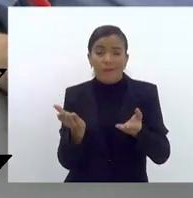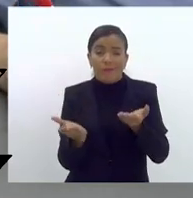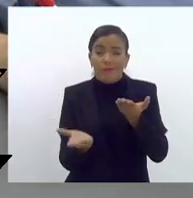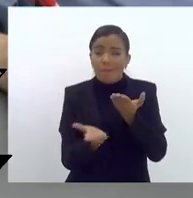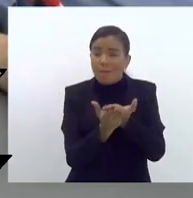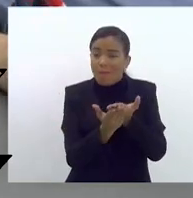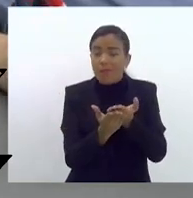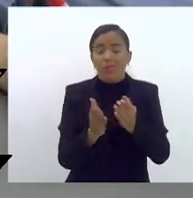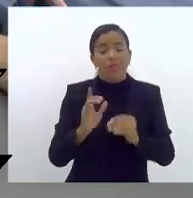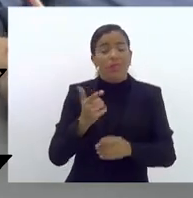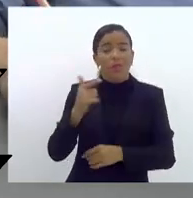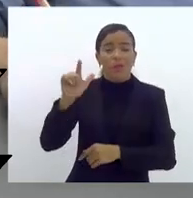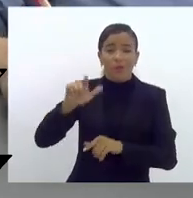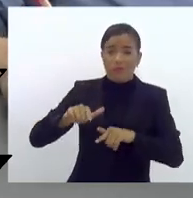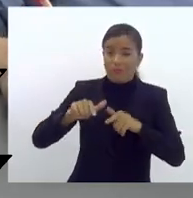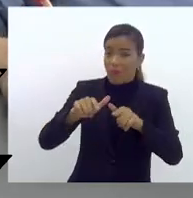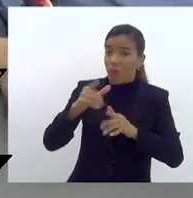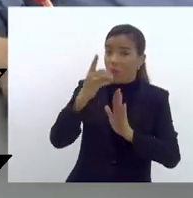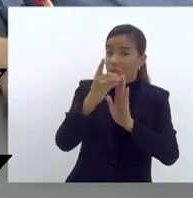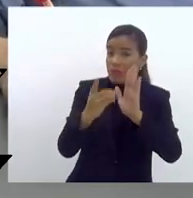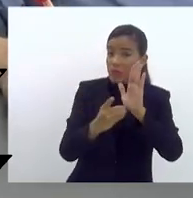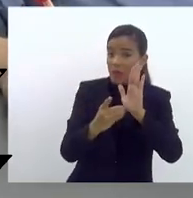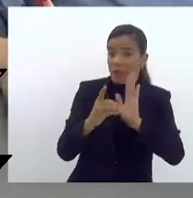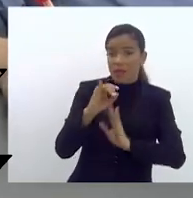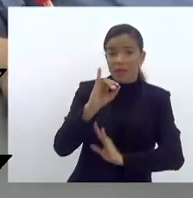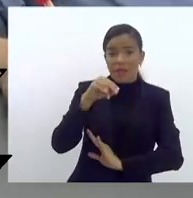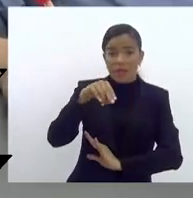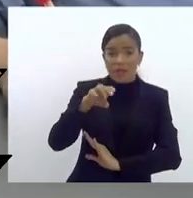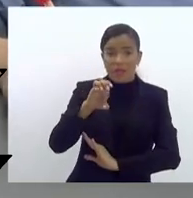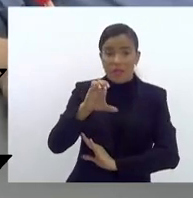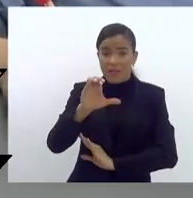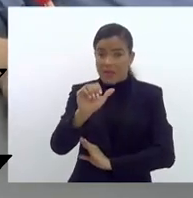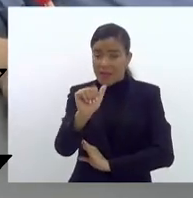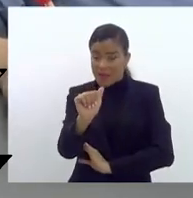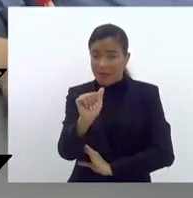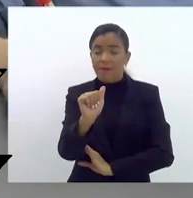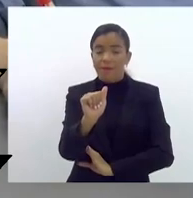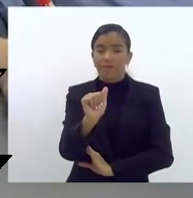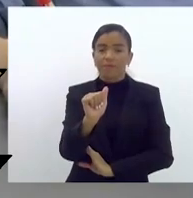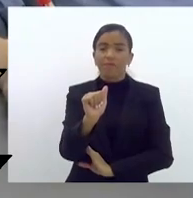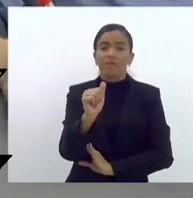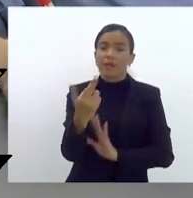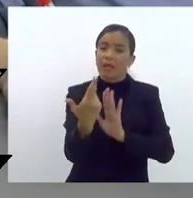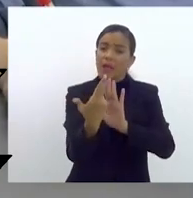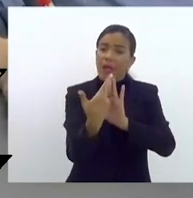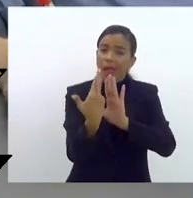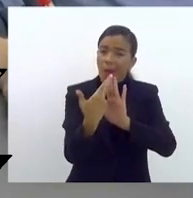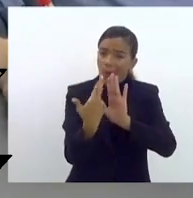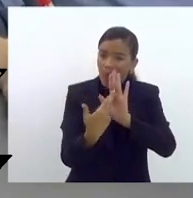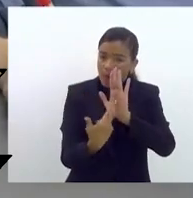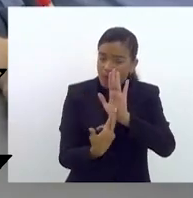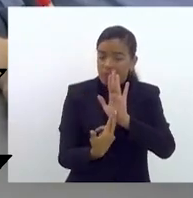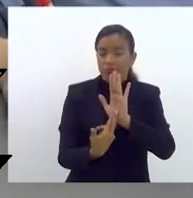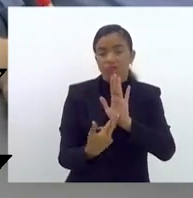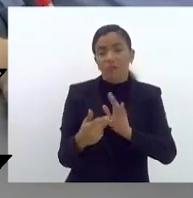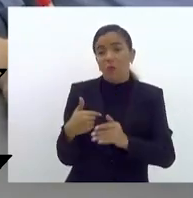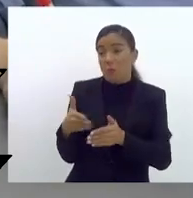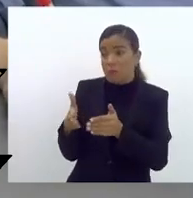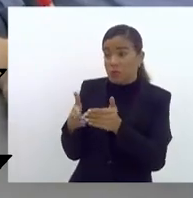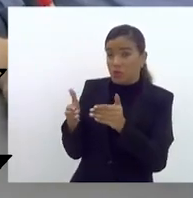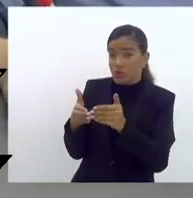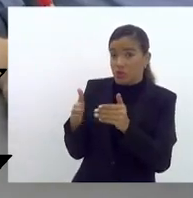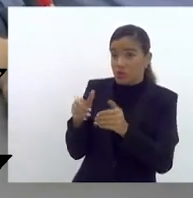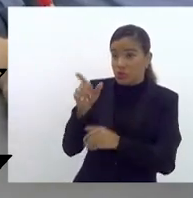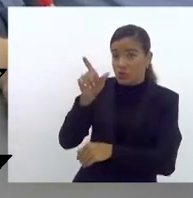um decreto um decreto do Enéa que regulamentou isso inclusive foi um pedido meu ao secretário